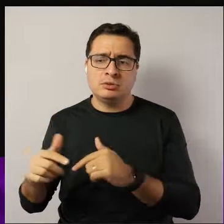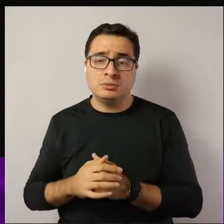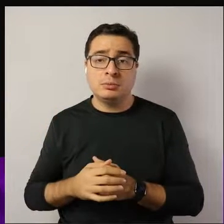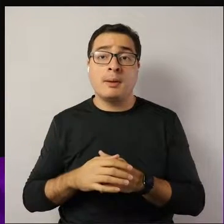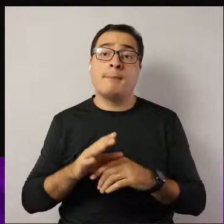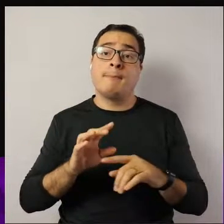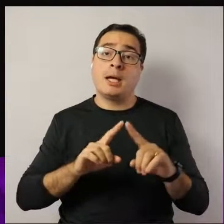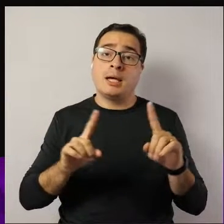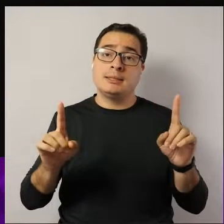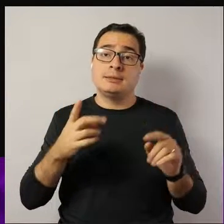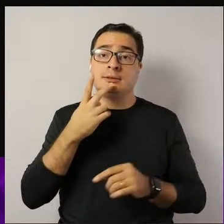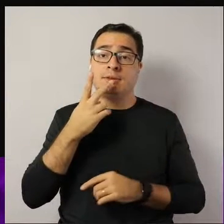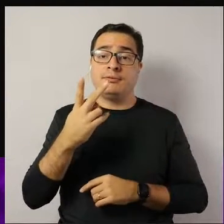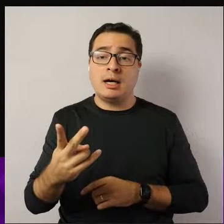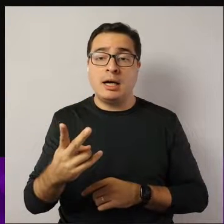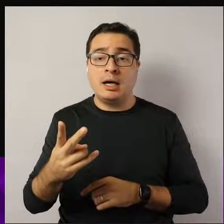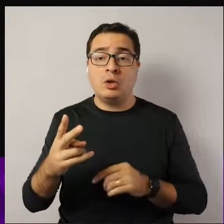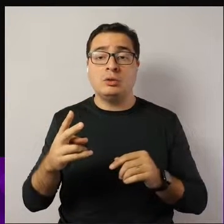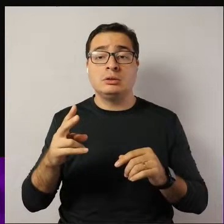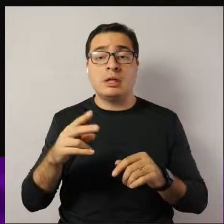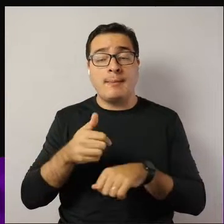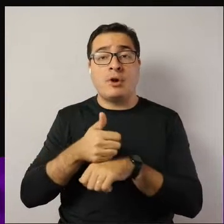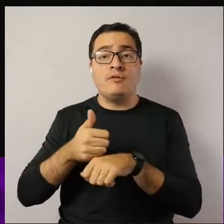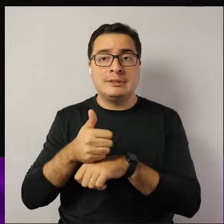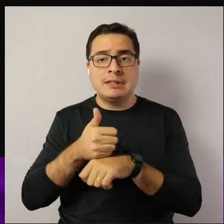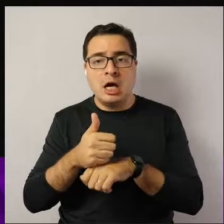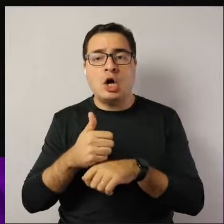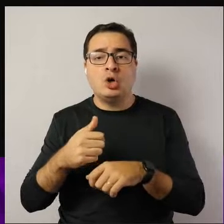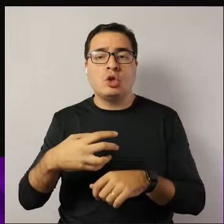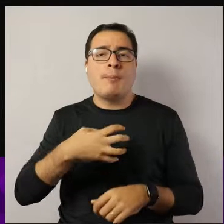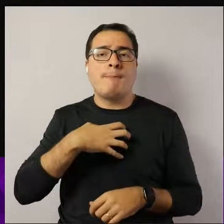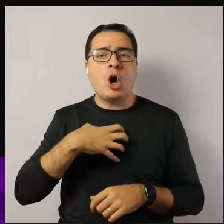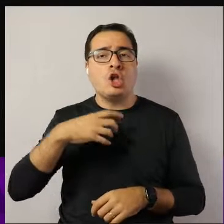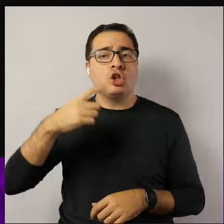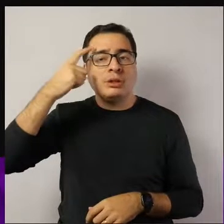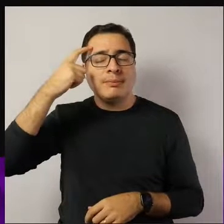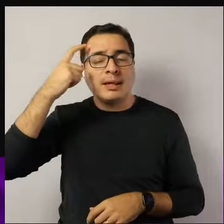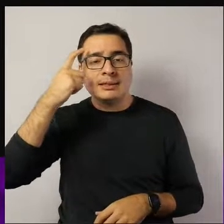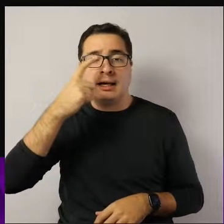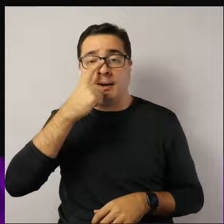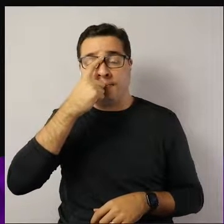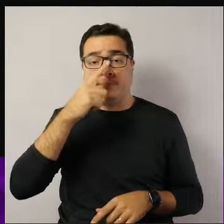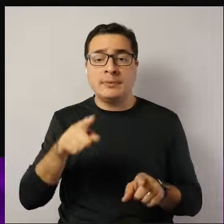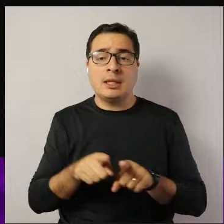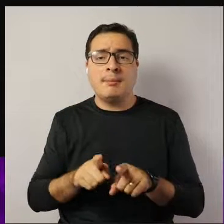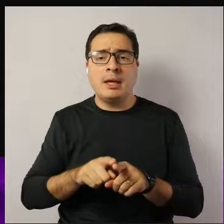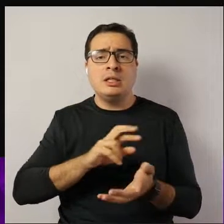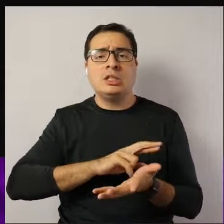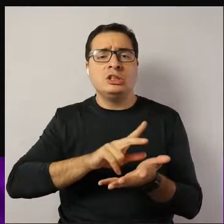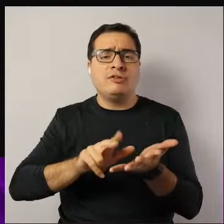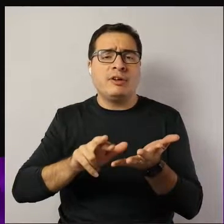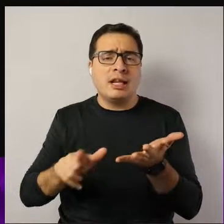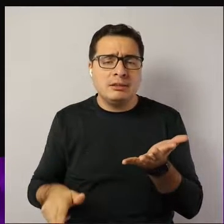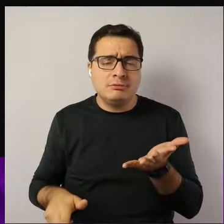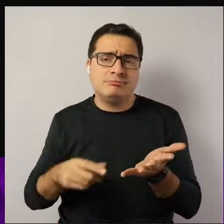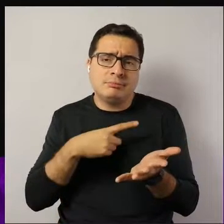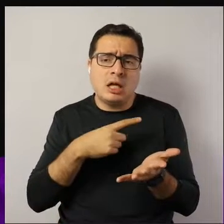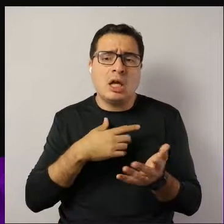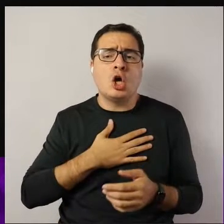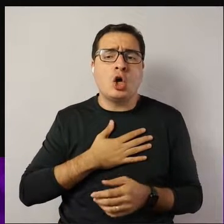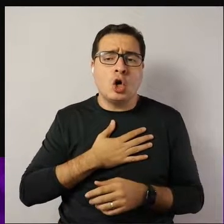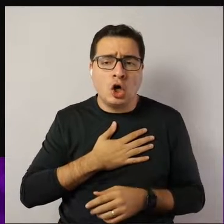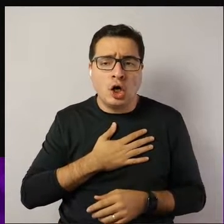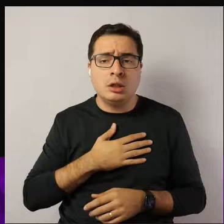falo sobre essa profissão, sobre esse modo de pensar e sobre tantas outras coisas, eu gosto muito de